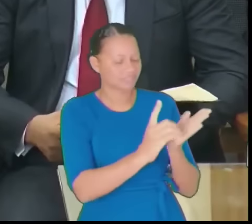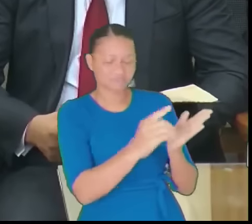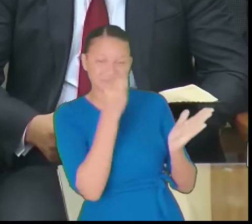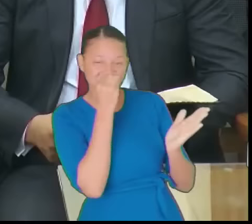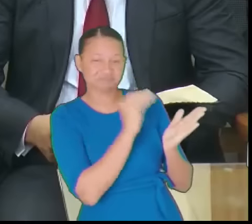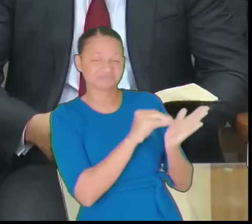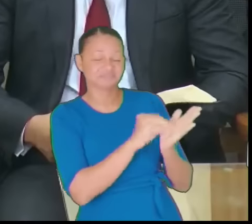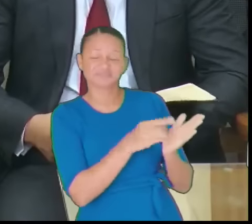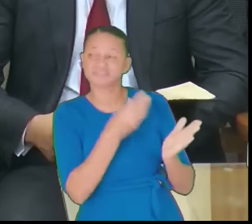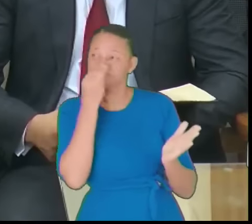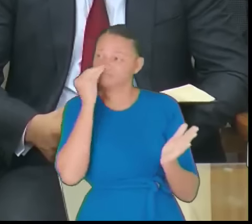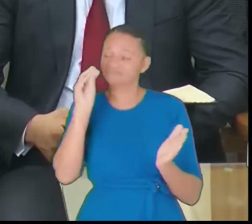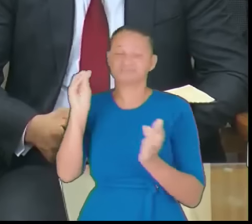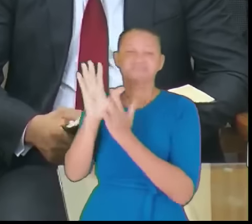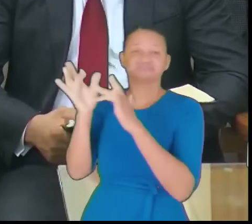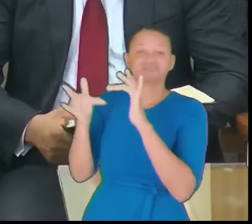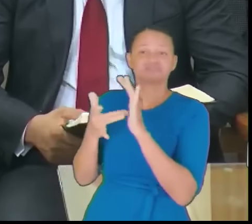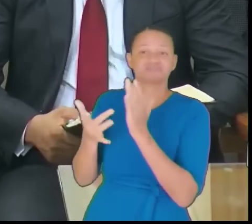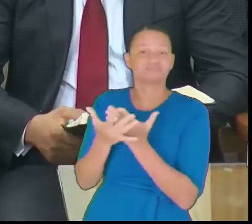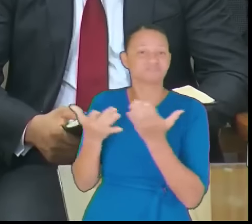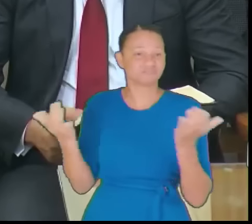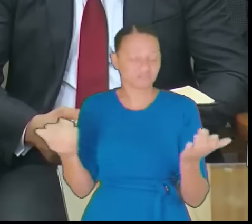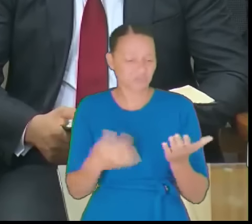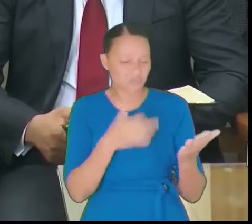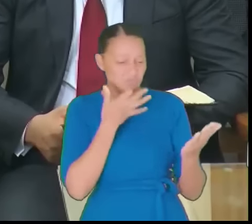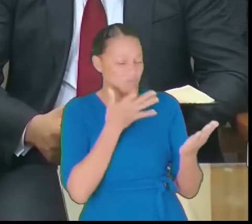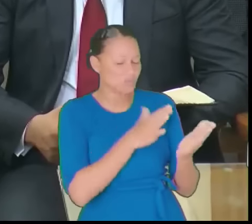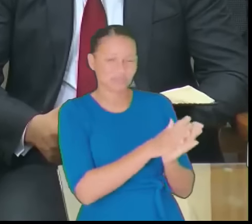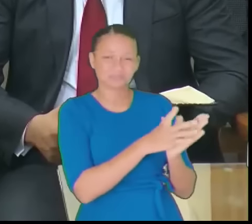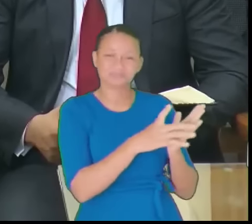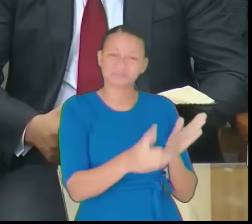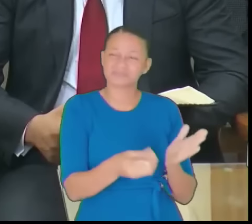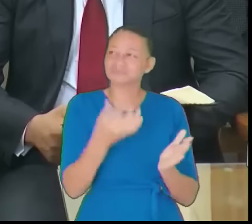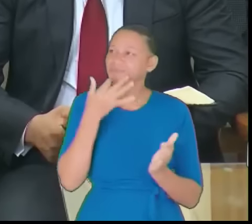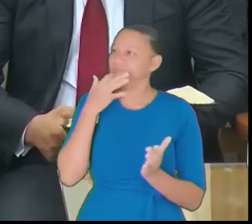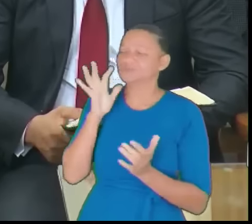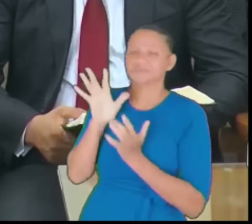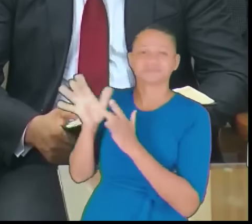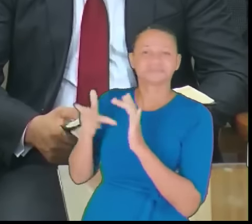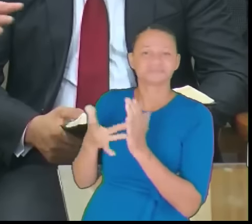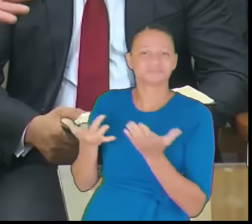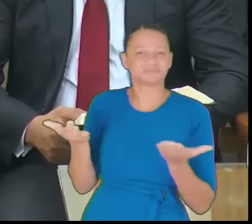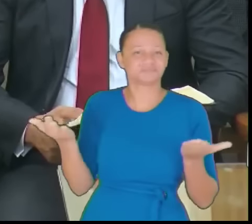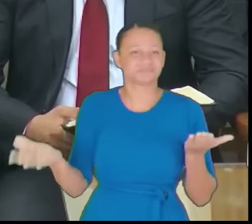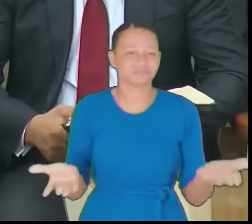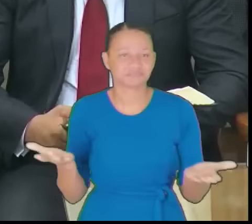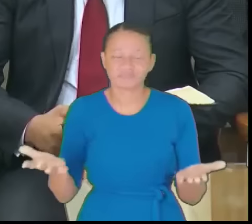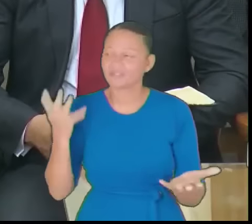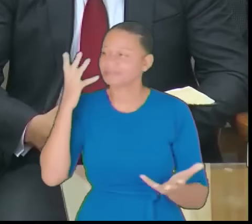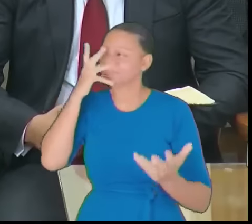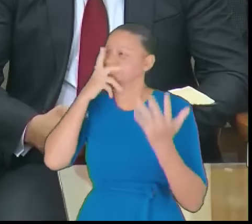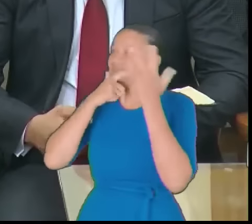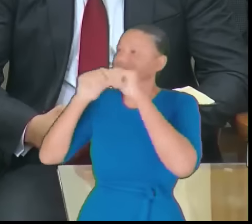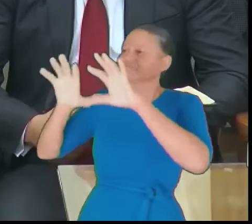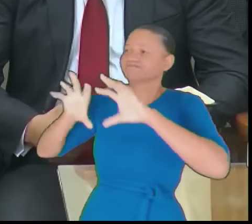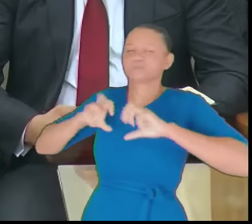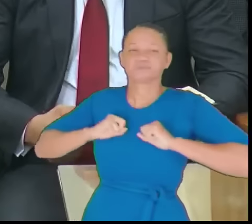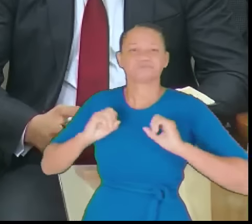ignorar-se o Cristo este. Quando você desconhece a Bíblia, você desconhece Jesus. E a beleza de Jesus não passa para